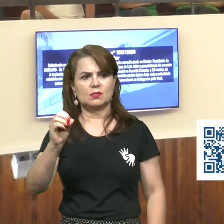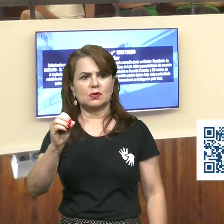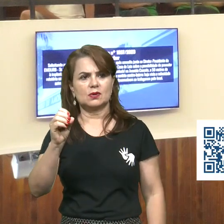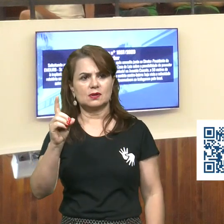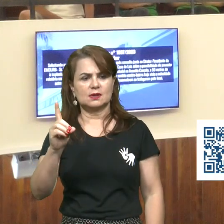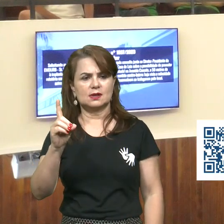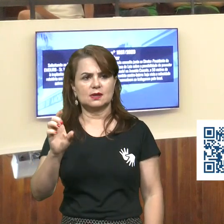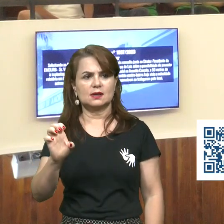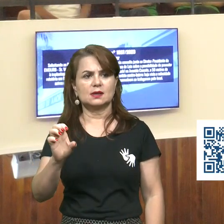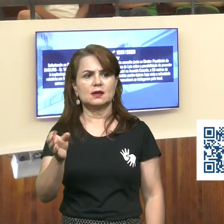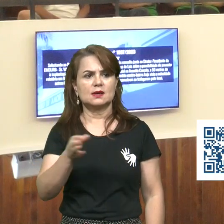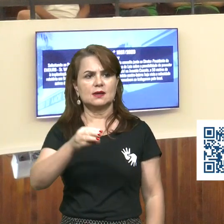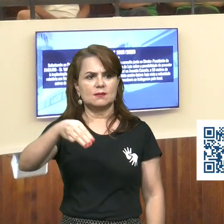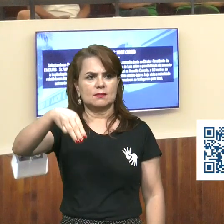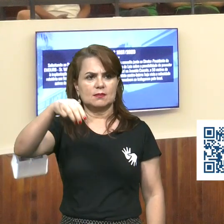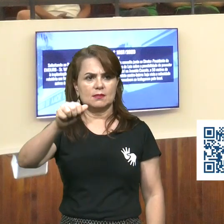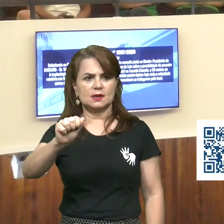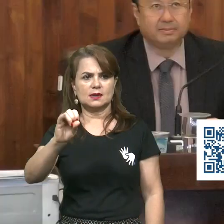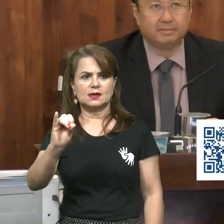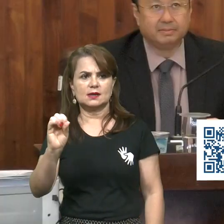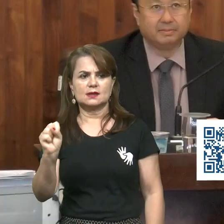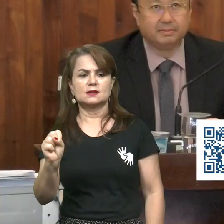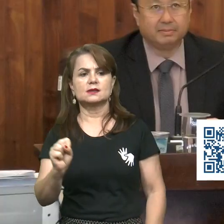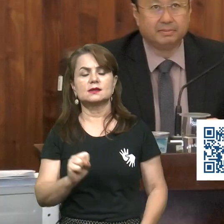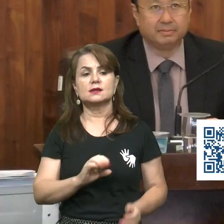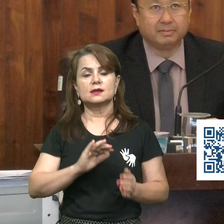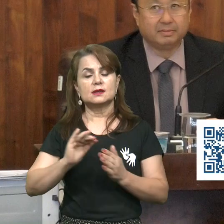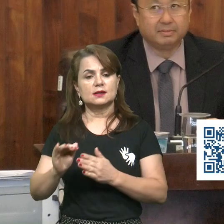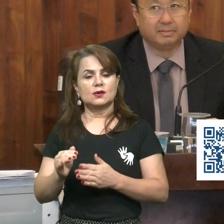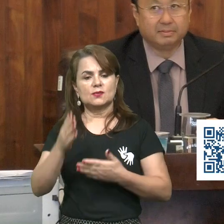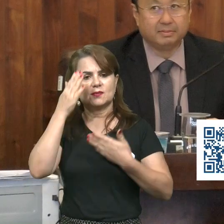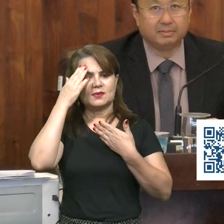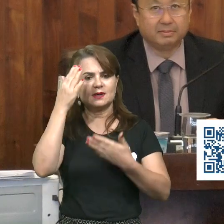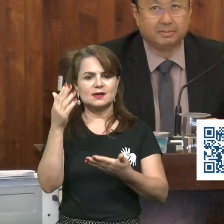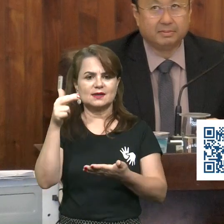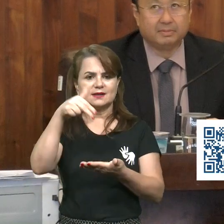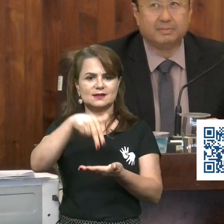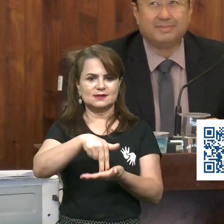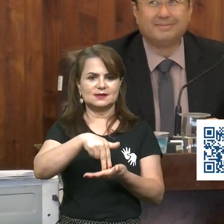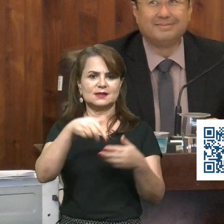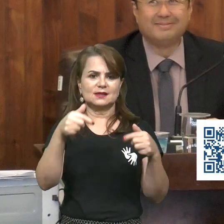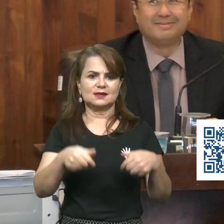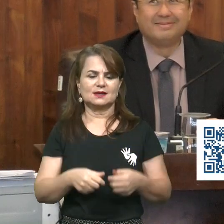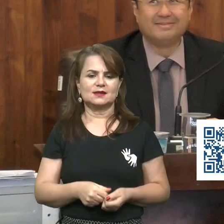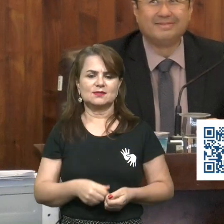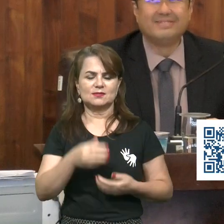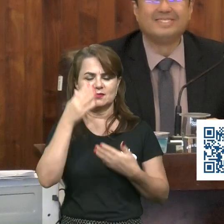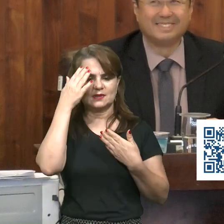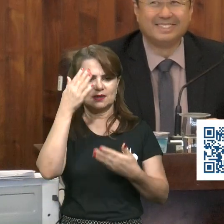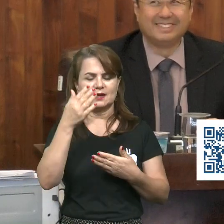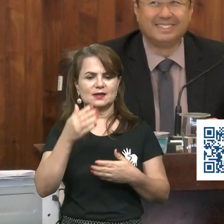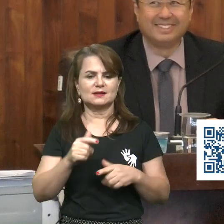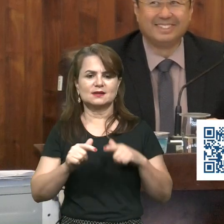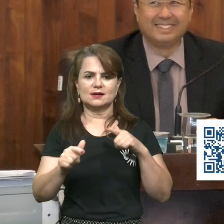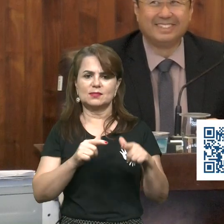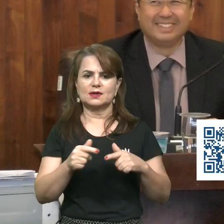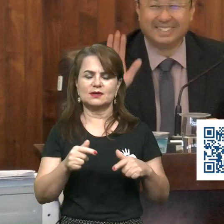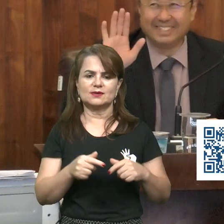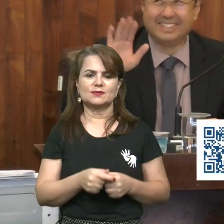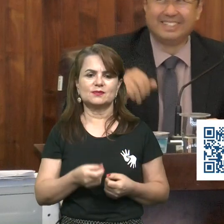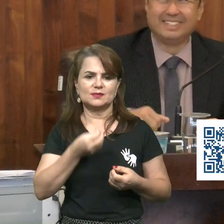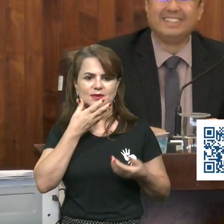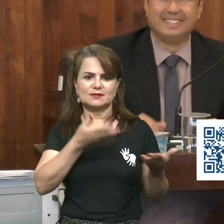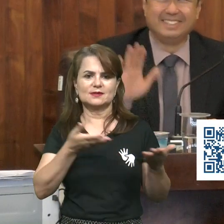os presentes, a quem agradecemos sempre a presença em nossa casa. E sempre que possível, compareça para acompanhar os nossos trabalhos. Sejam muito, sempre muito